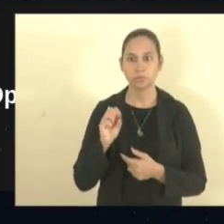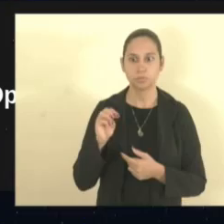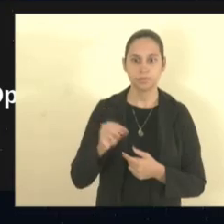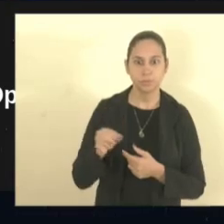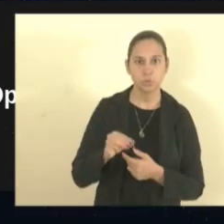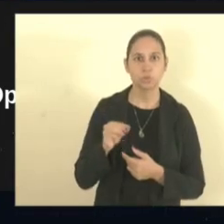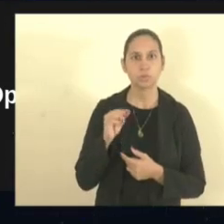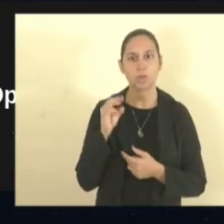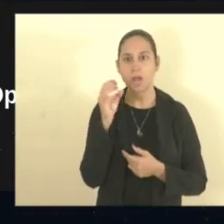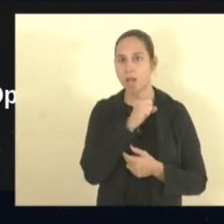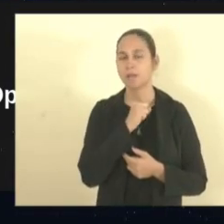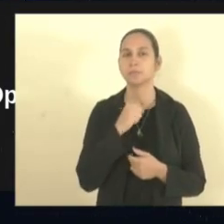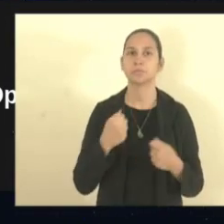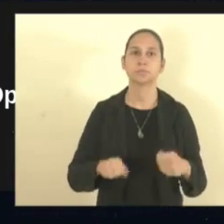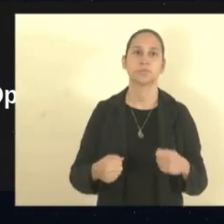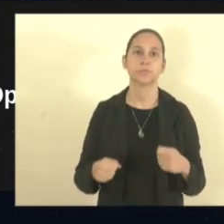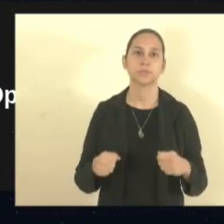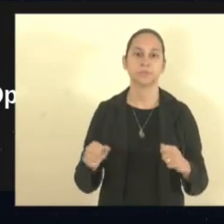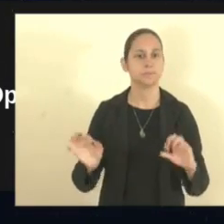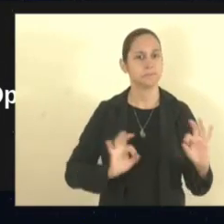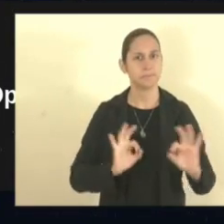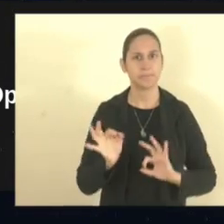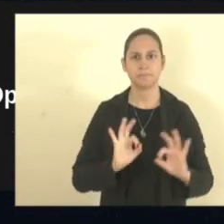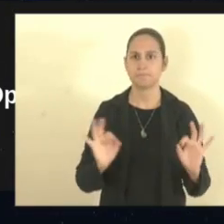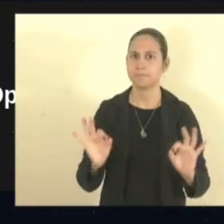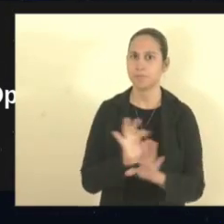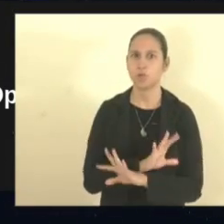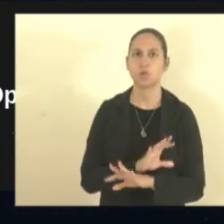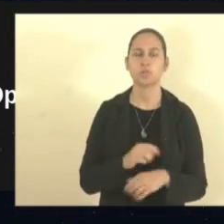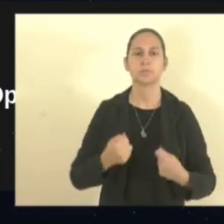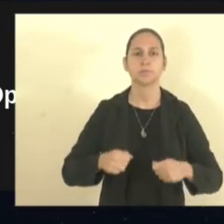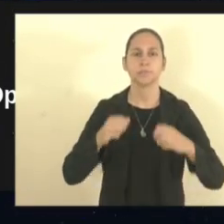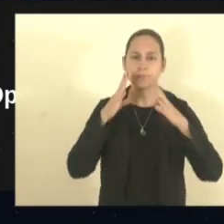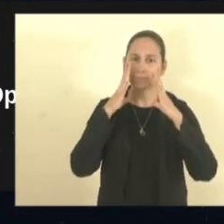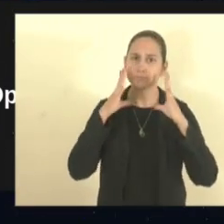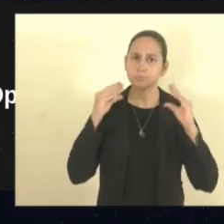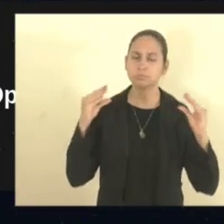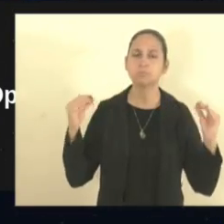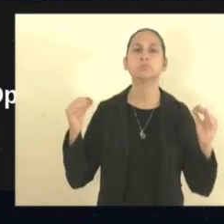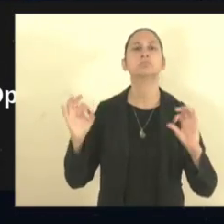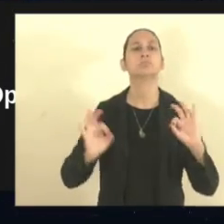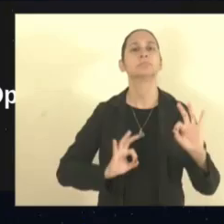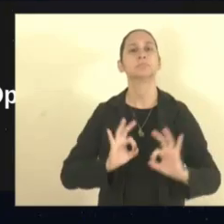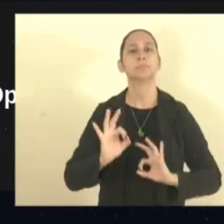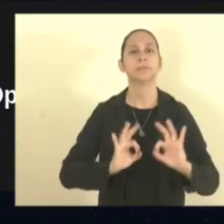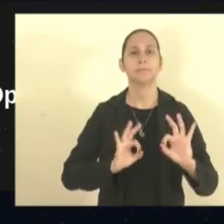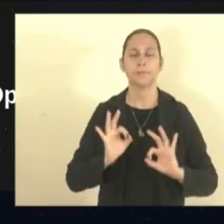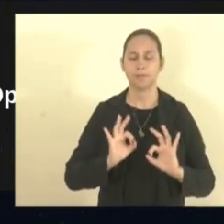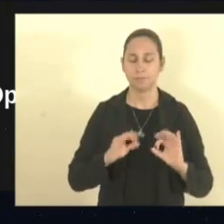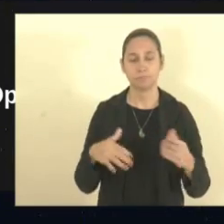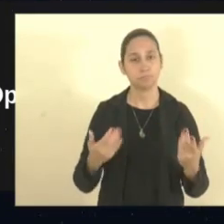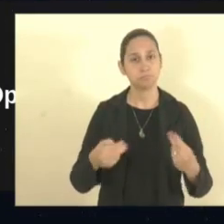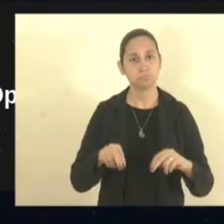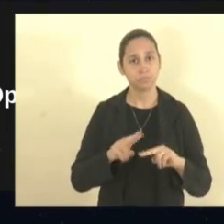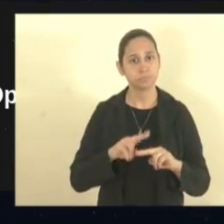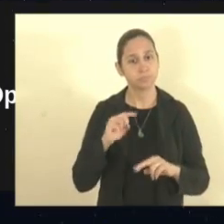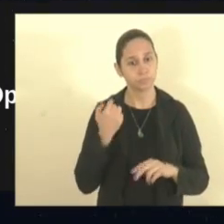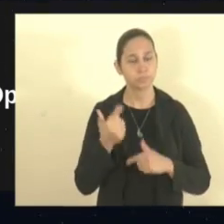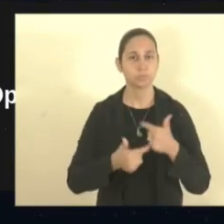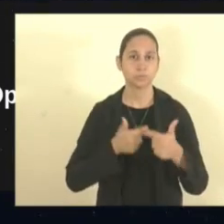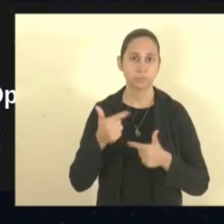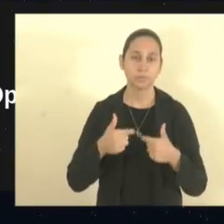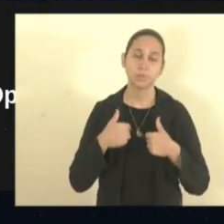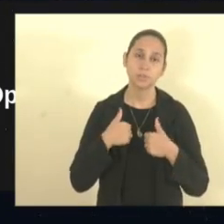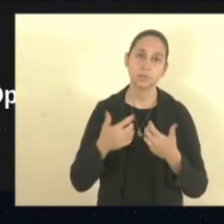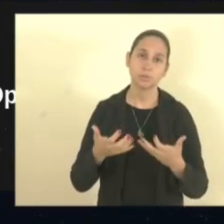minuto. Então, nós temos que estar preparado com bastante serenidade e se preparar com estudo. Então, isso que a gente faz. Então, eu